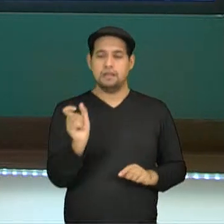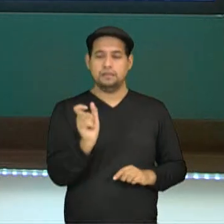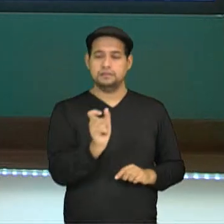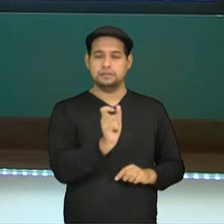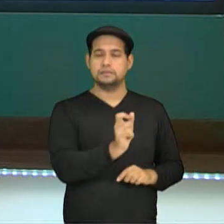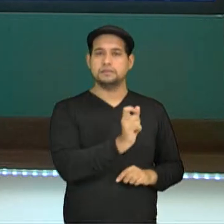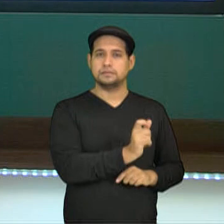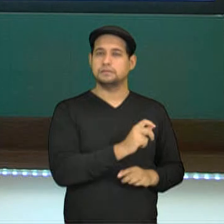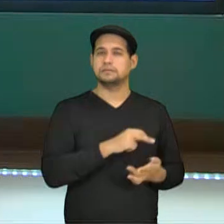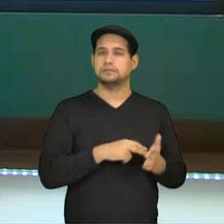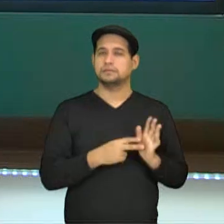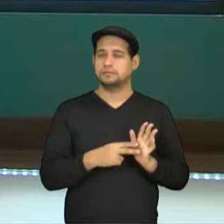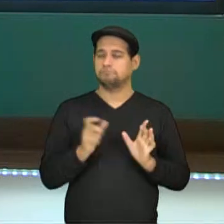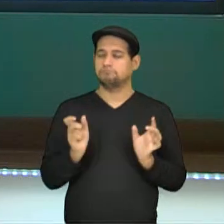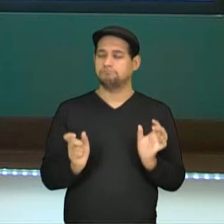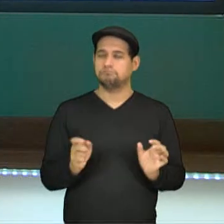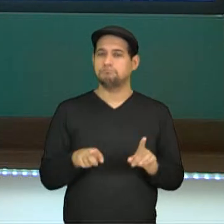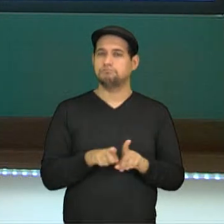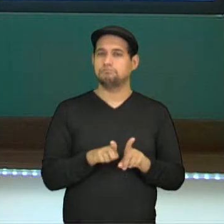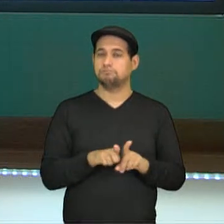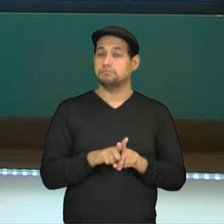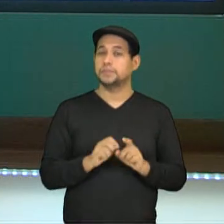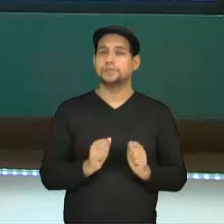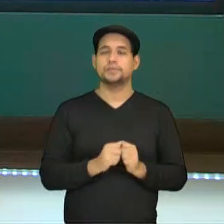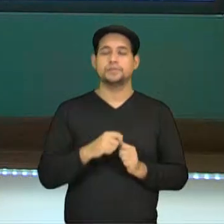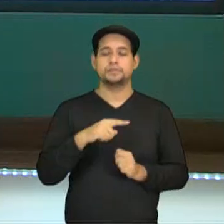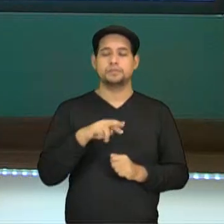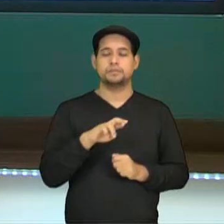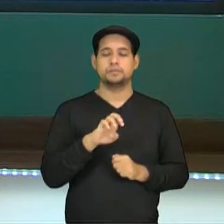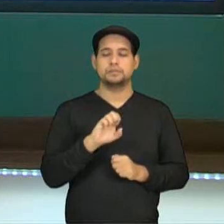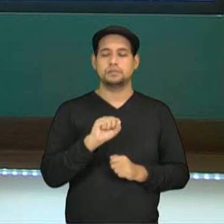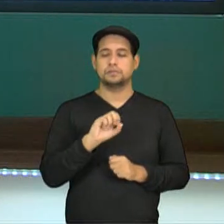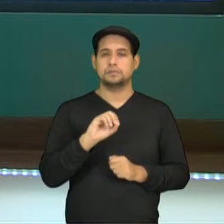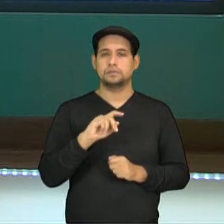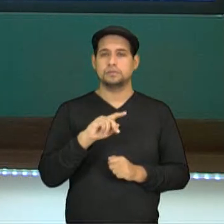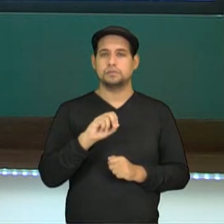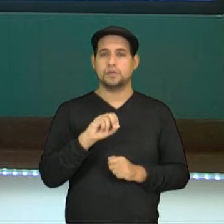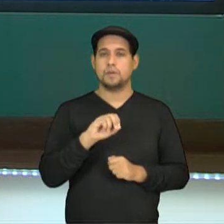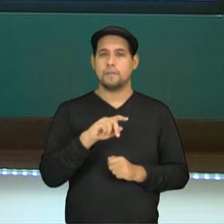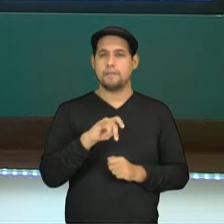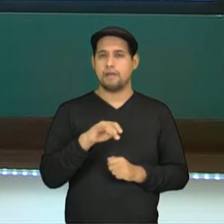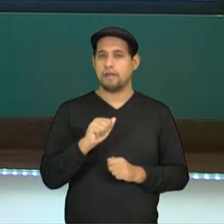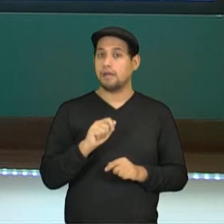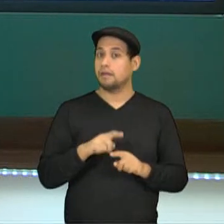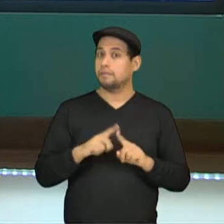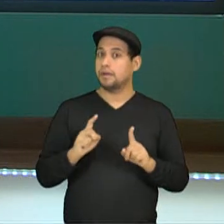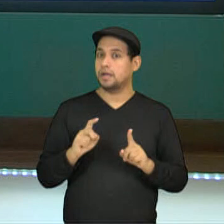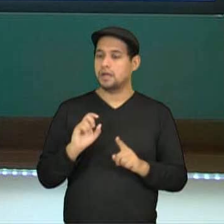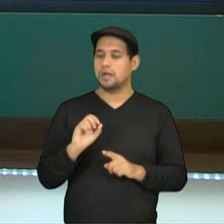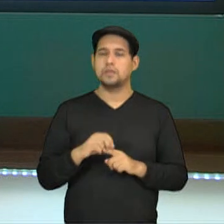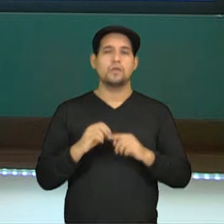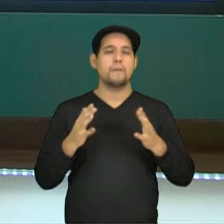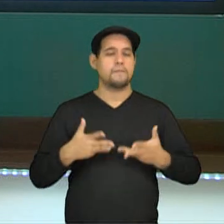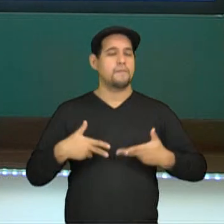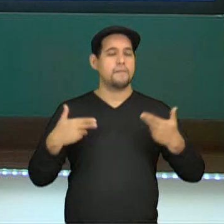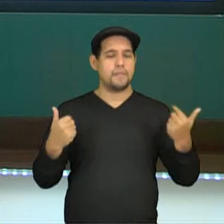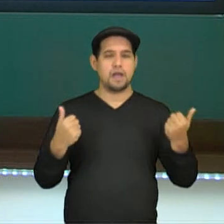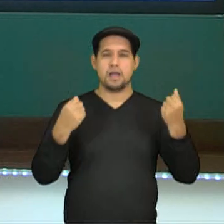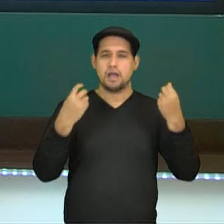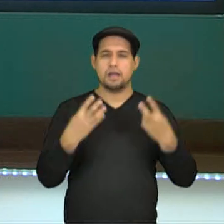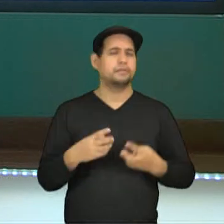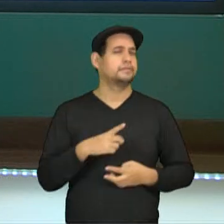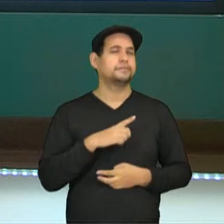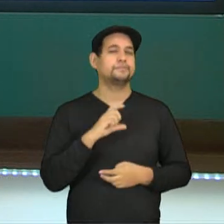daí ser personificação ou prosopopeia esse recurso de linguagem. Agora, num conto maravilhoso, a